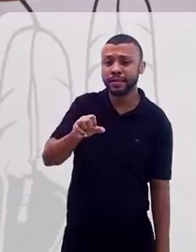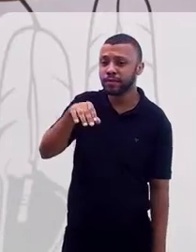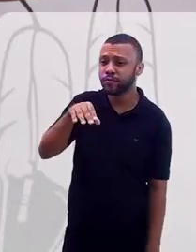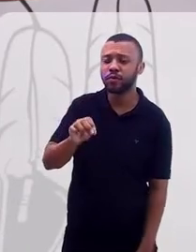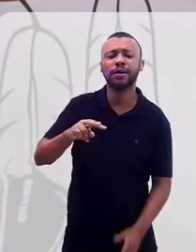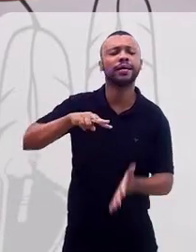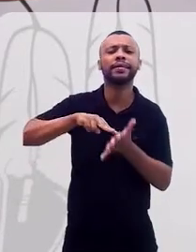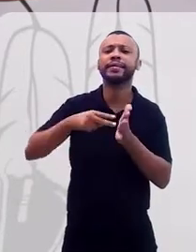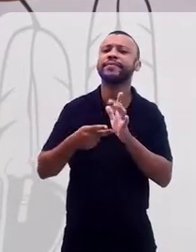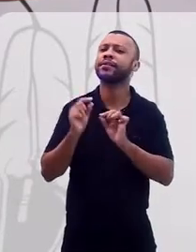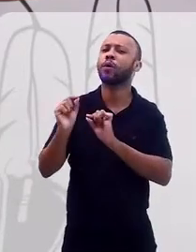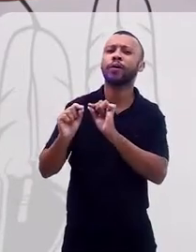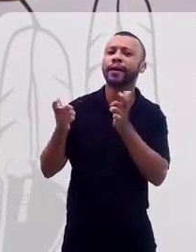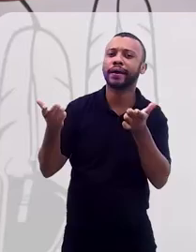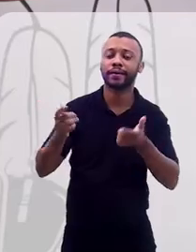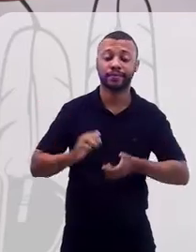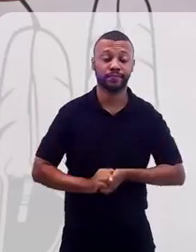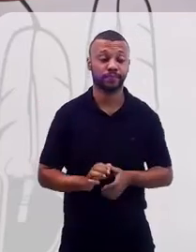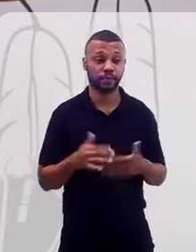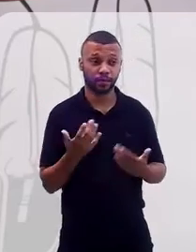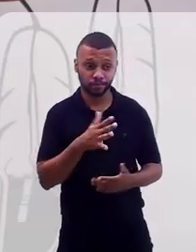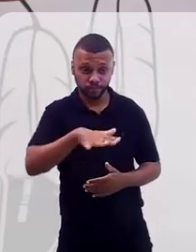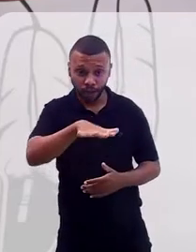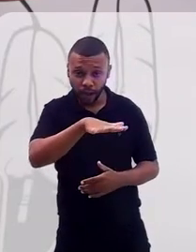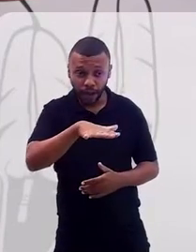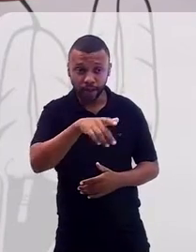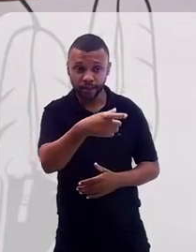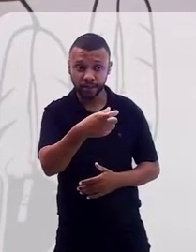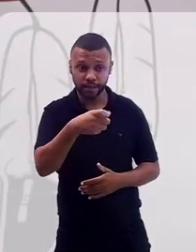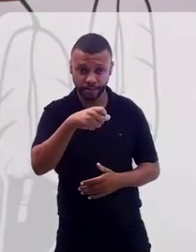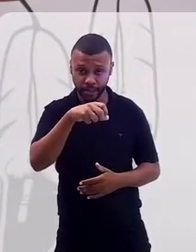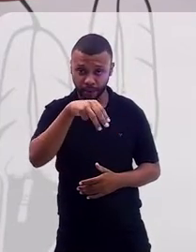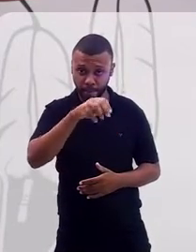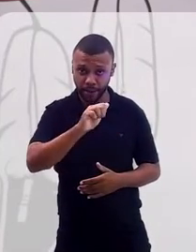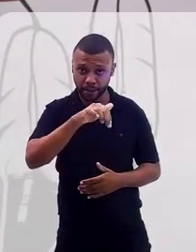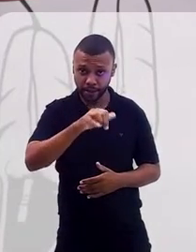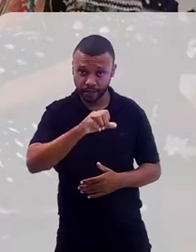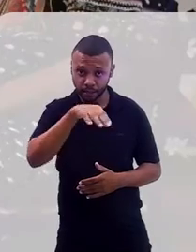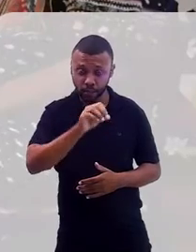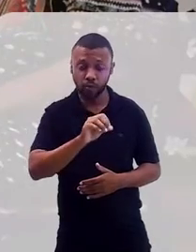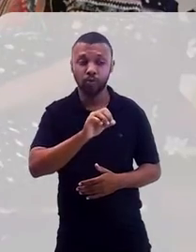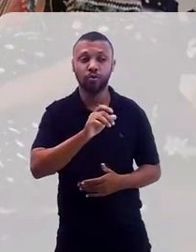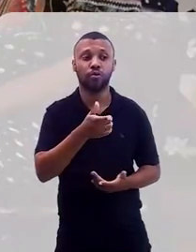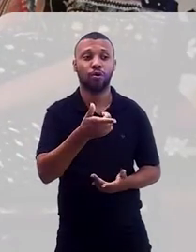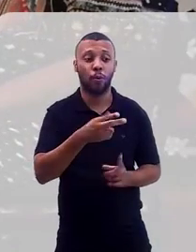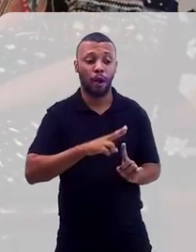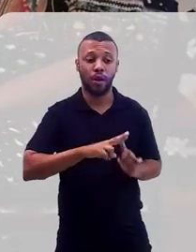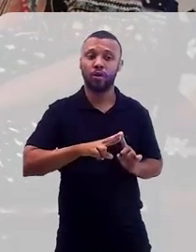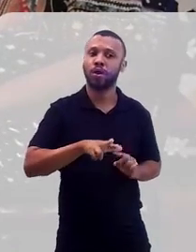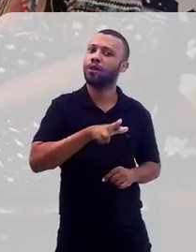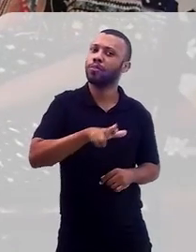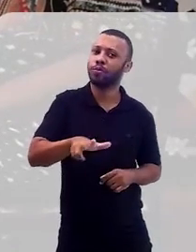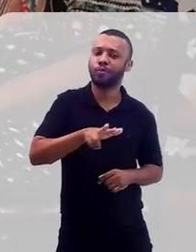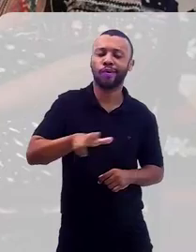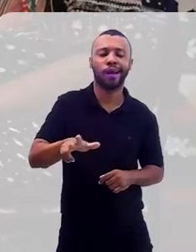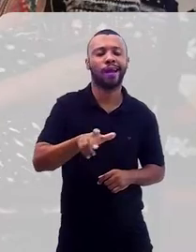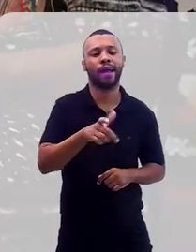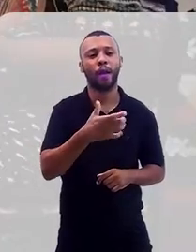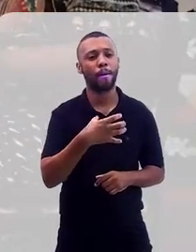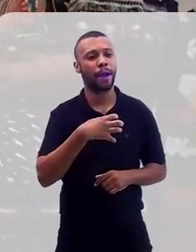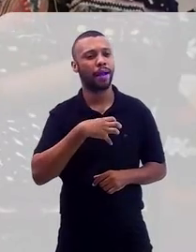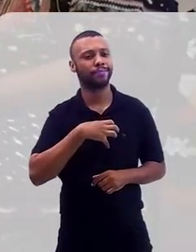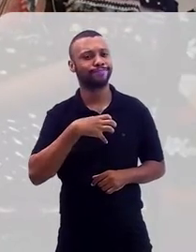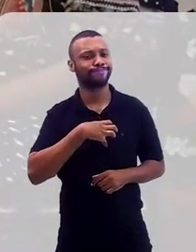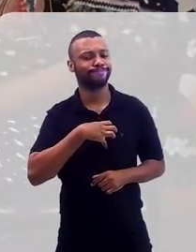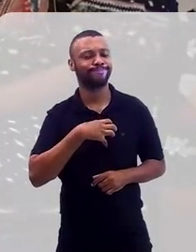eh o chamanismo não é uma religião né é uma forma de vida